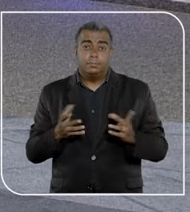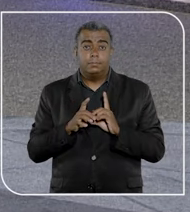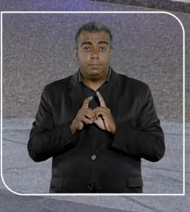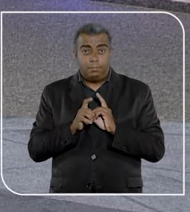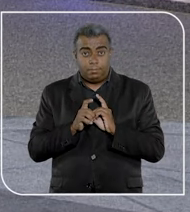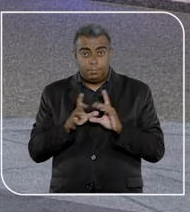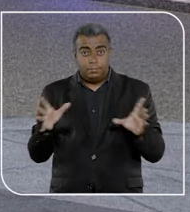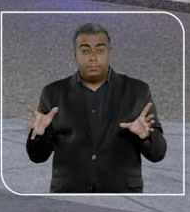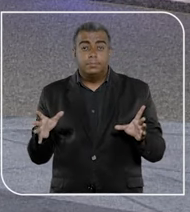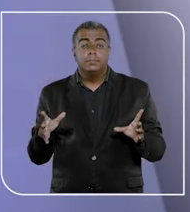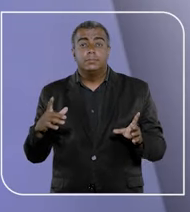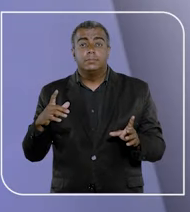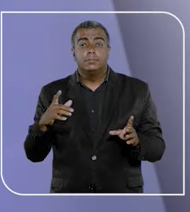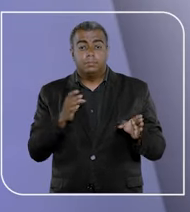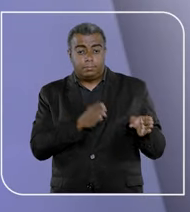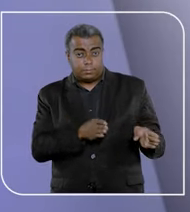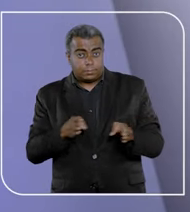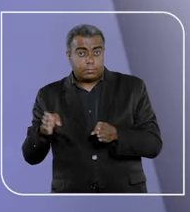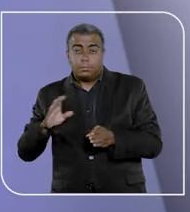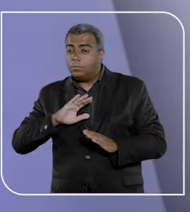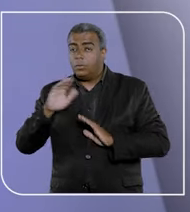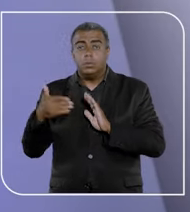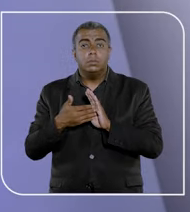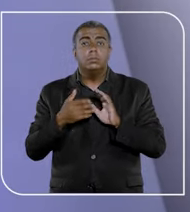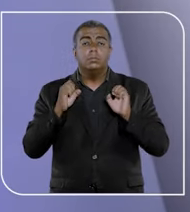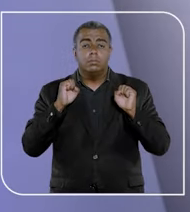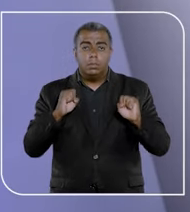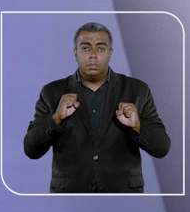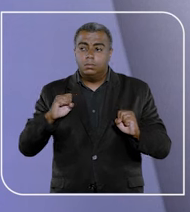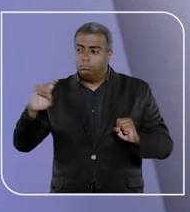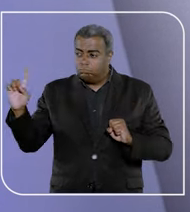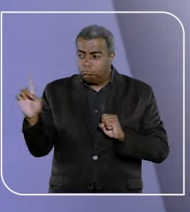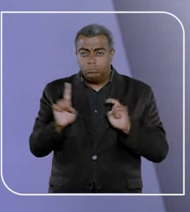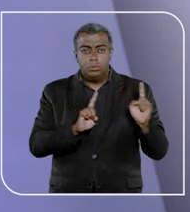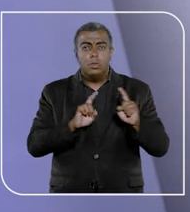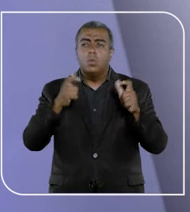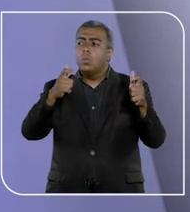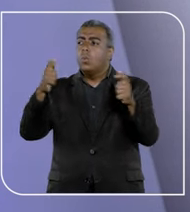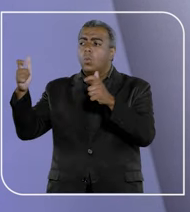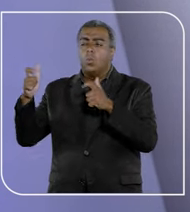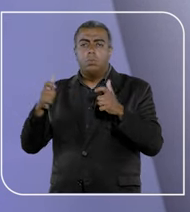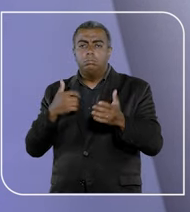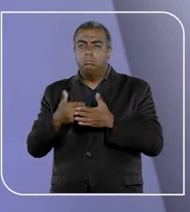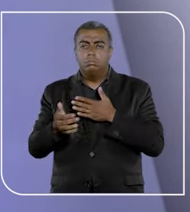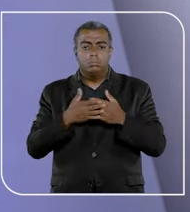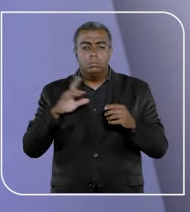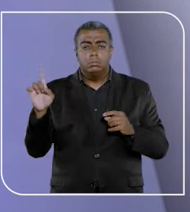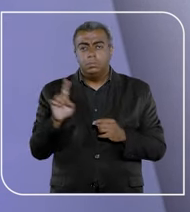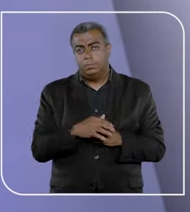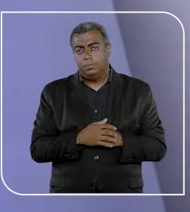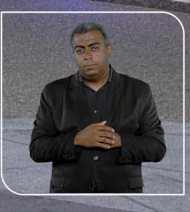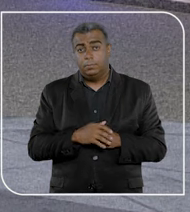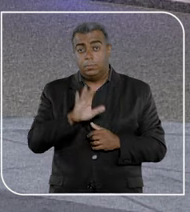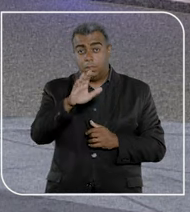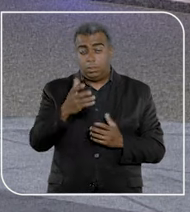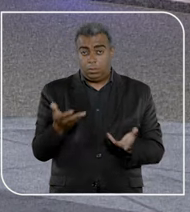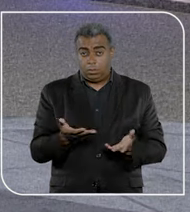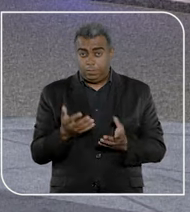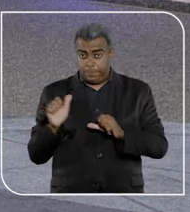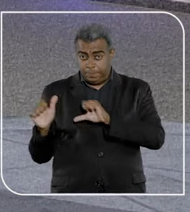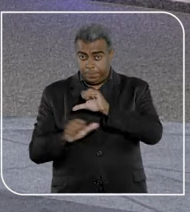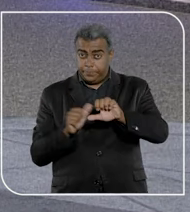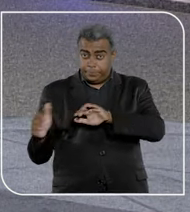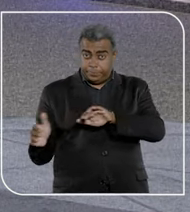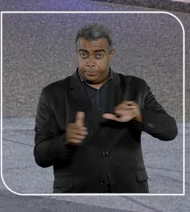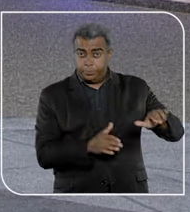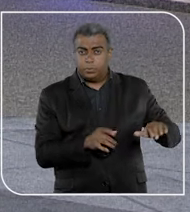assim, com essa democratização desse procedimento, todo mundo pode participar, o interessado de onde estiver pode participar. Bom, agora